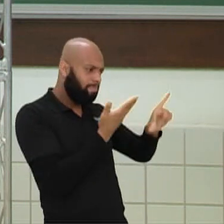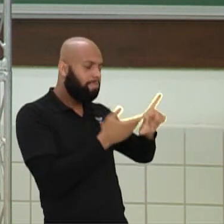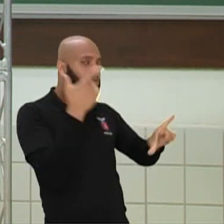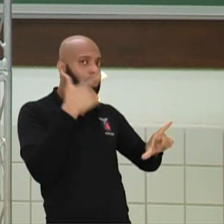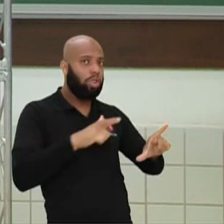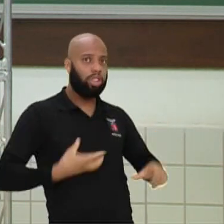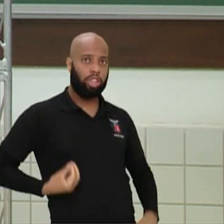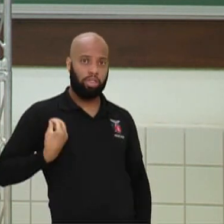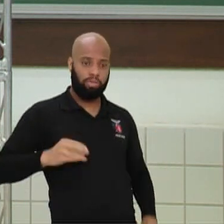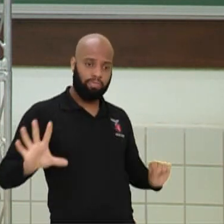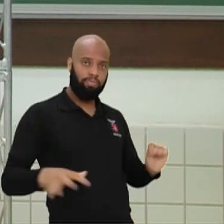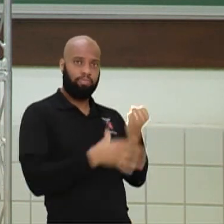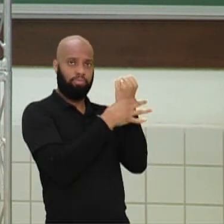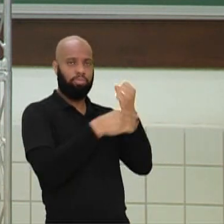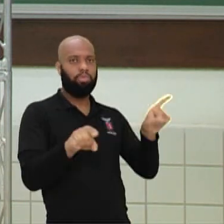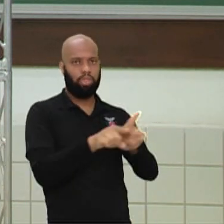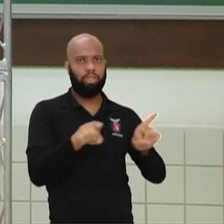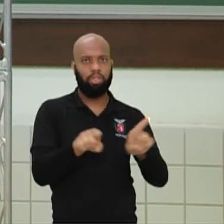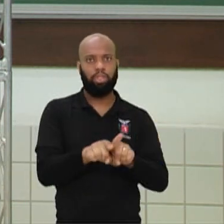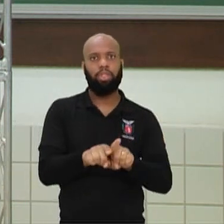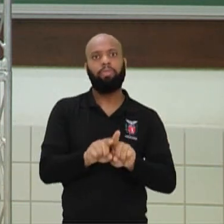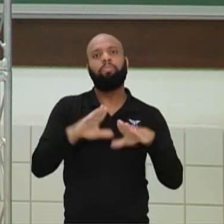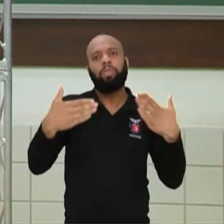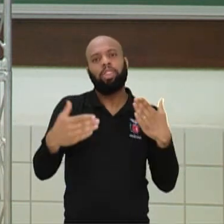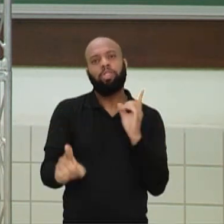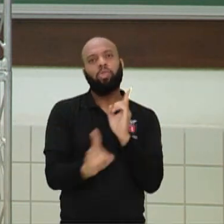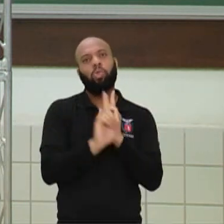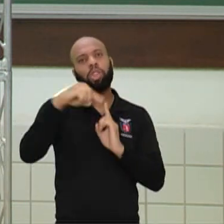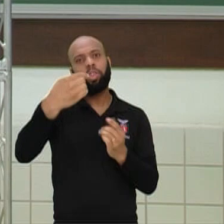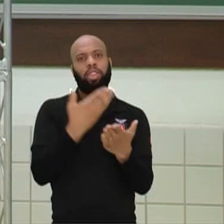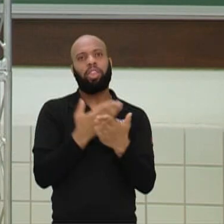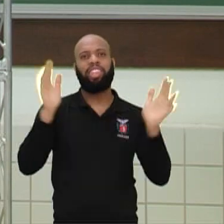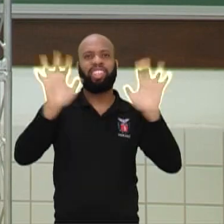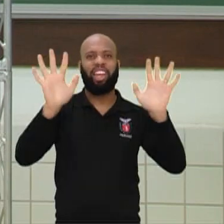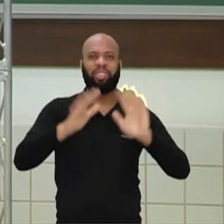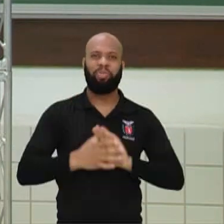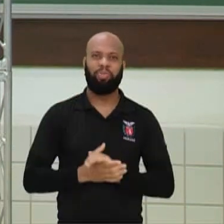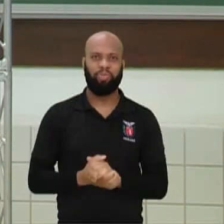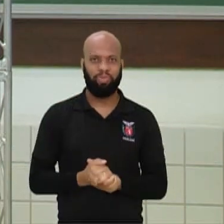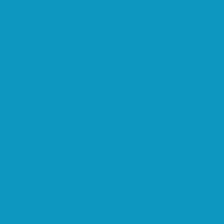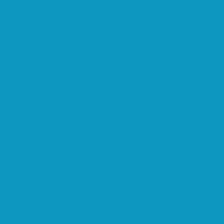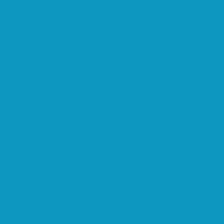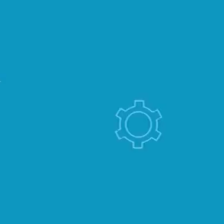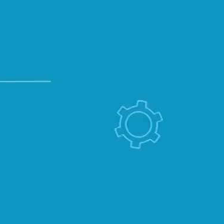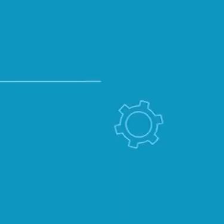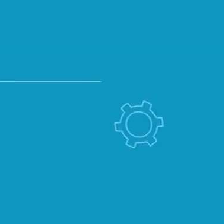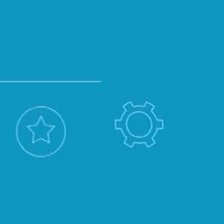tenham a sua presença garantida. E nos vemos na próxima aula. Até mais!